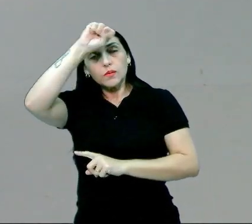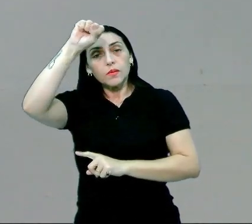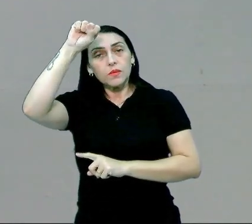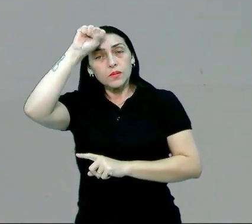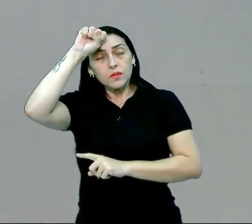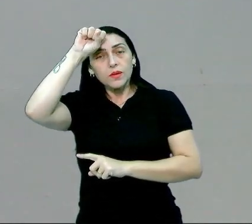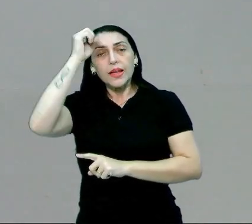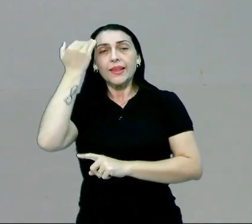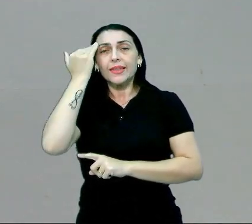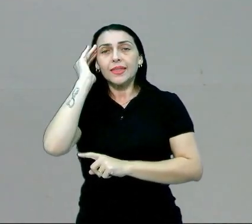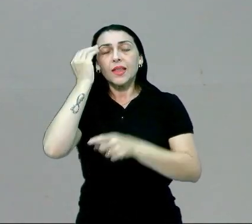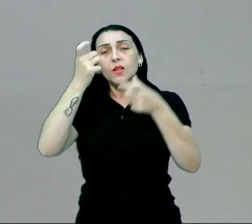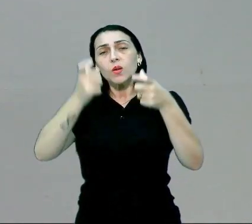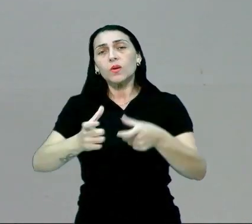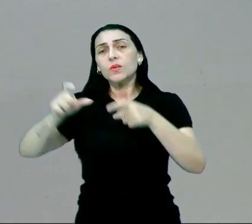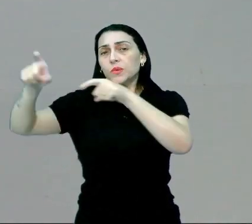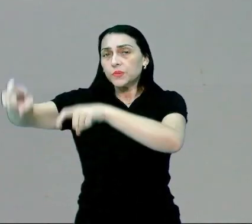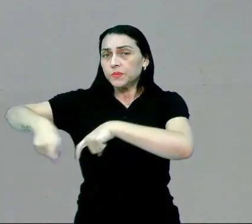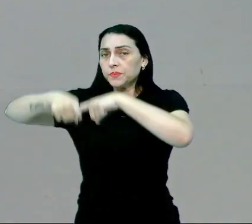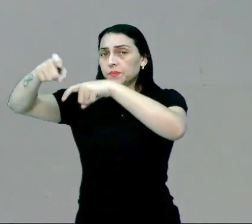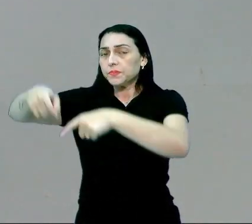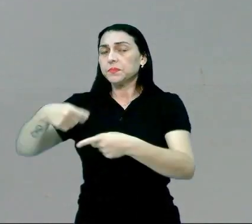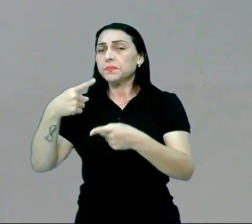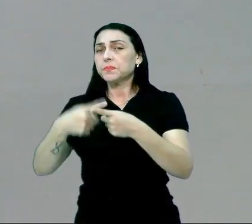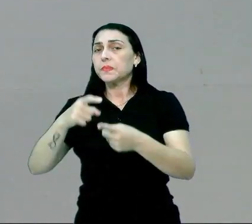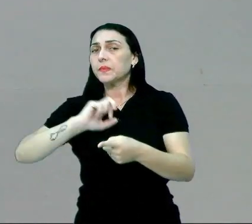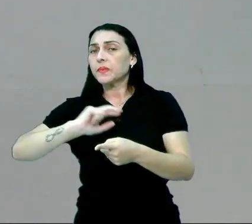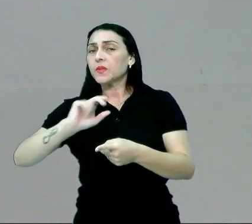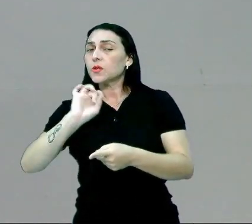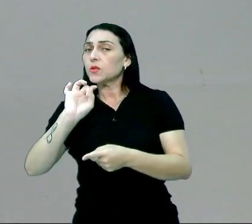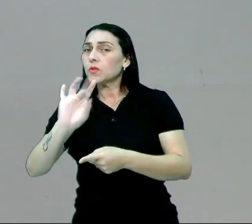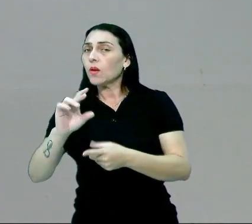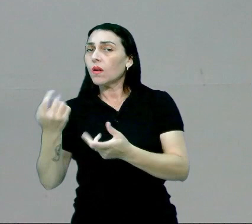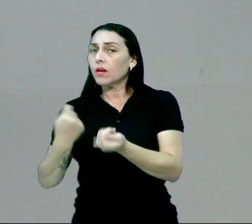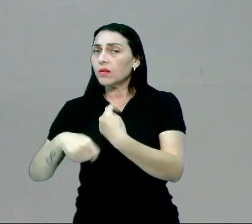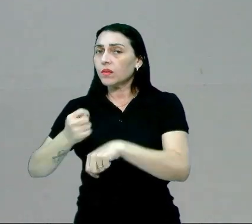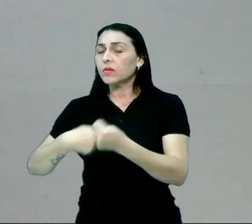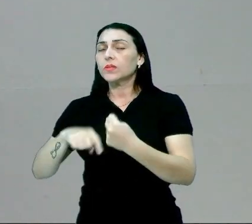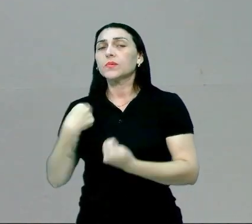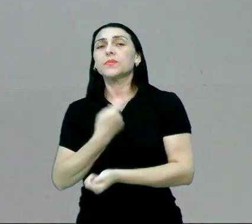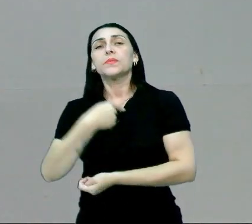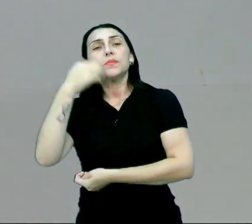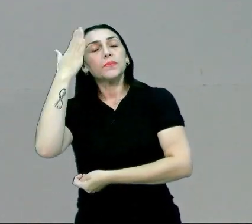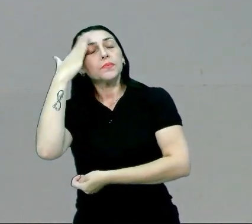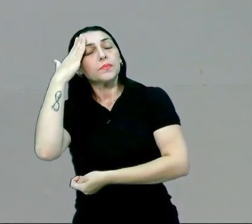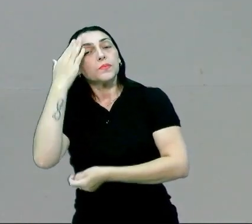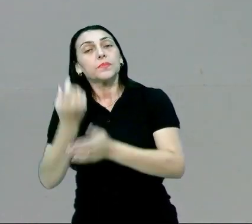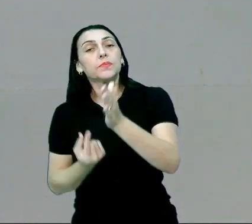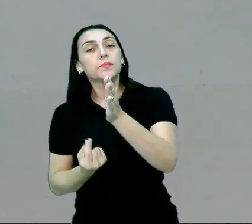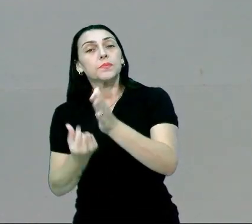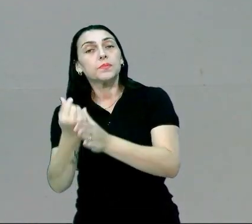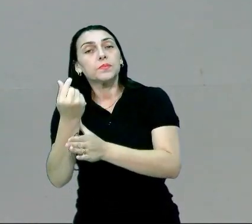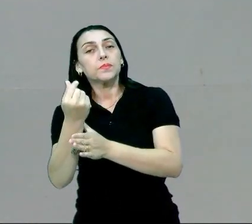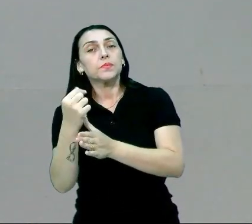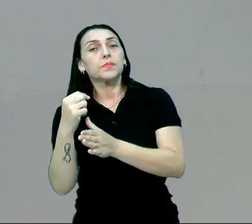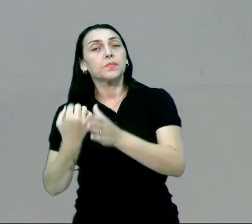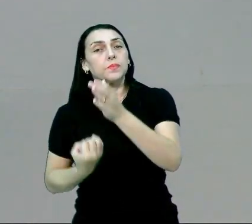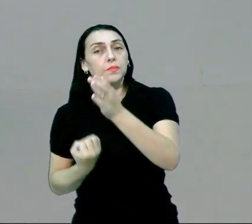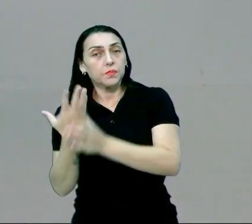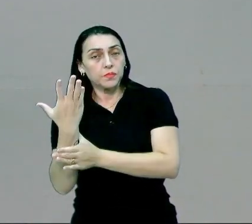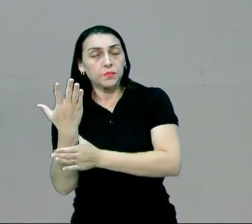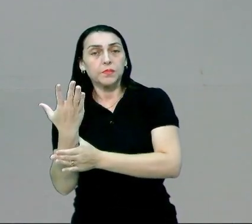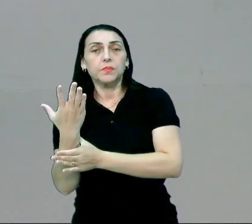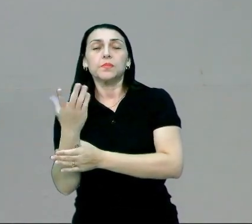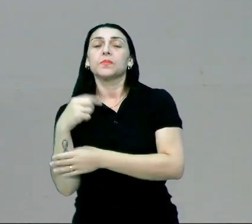sociologia em compreender o espaço rural. Porque não é só a questão econômica. Nós sabemos que no modo de produção